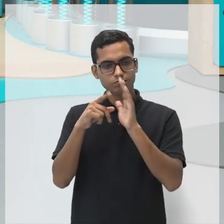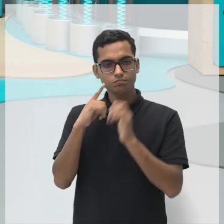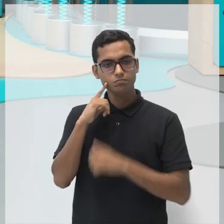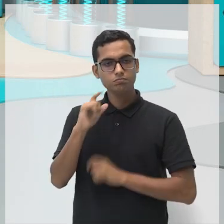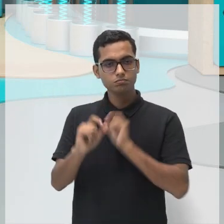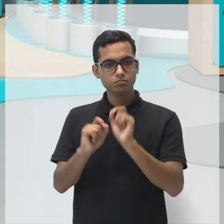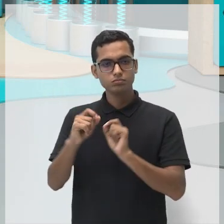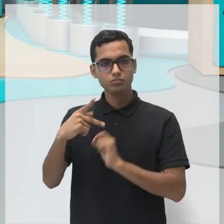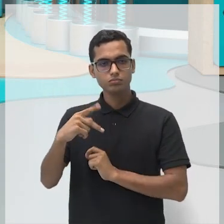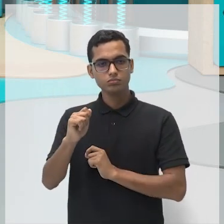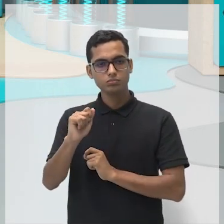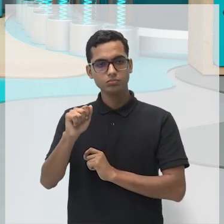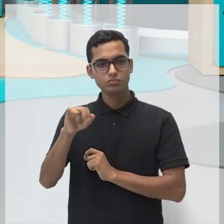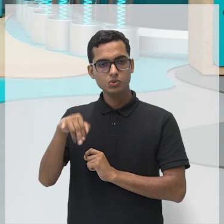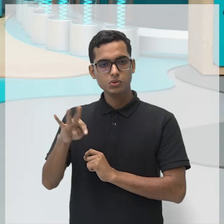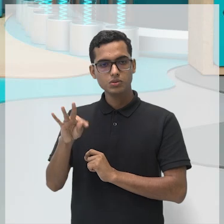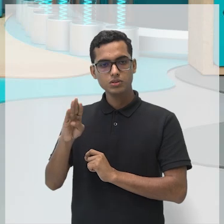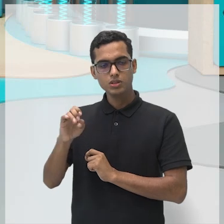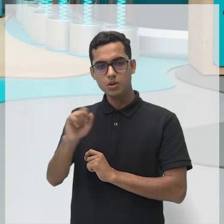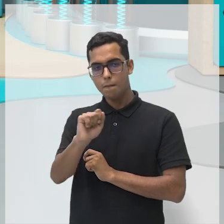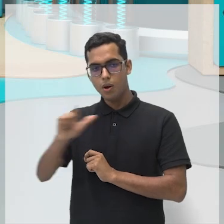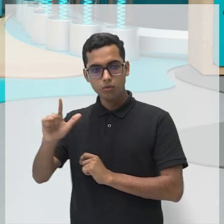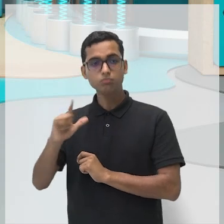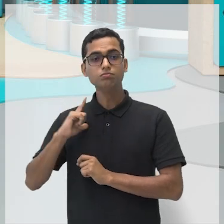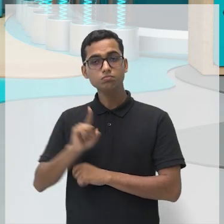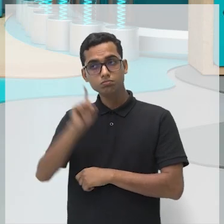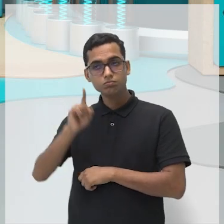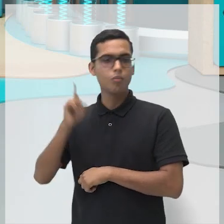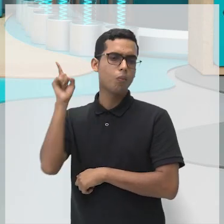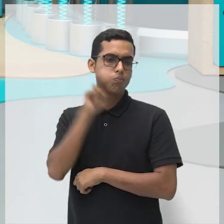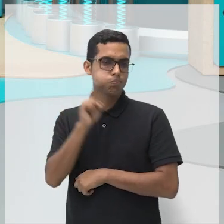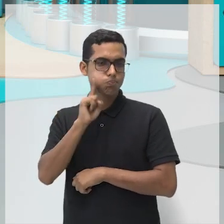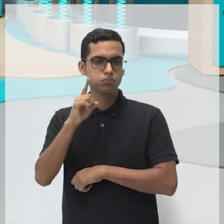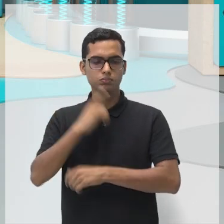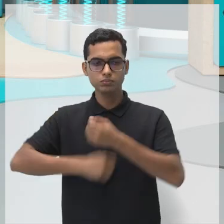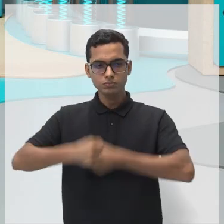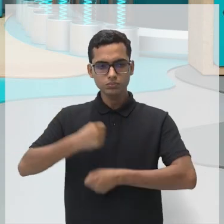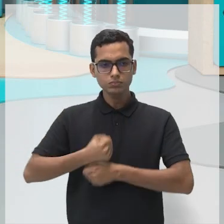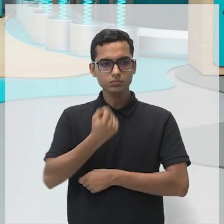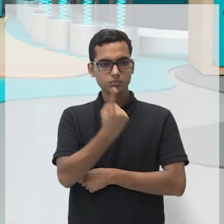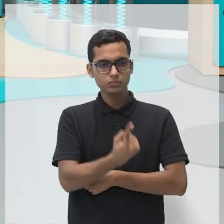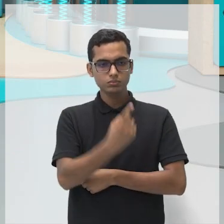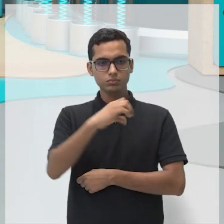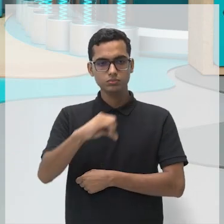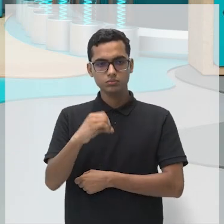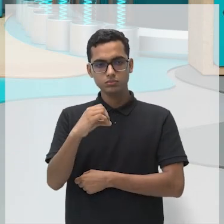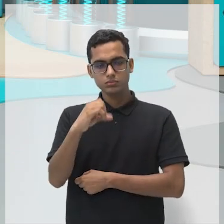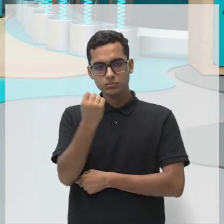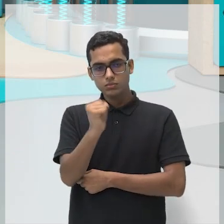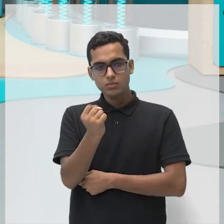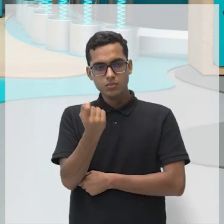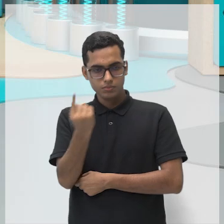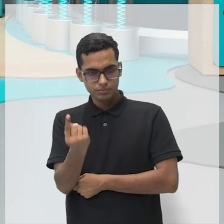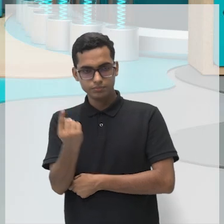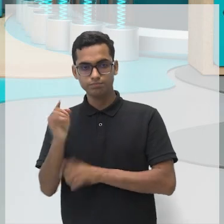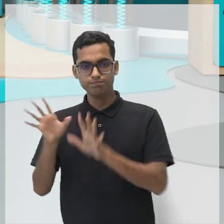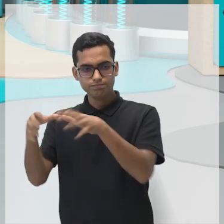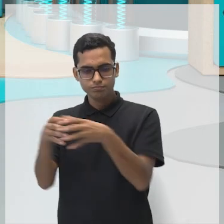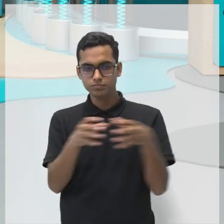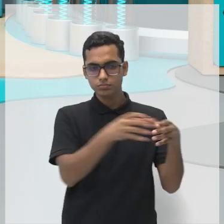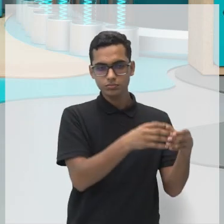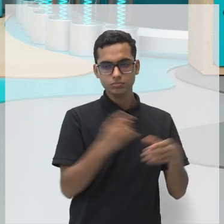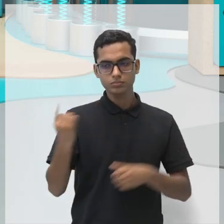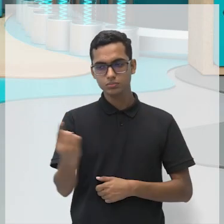Ele teve origem lá nos Estados Unidos, quando em 1981, um grupo de 12 pessoas resolveu brincar de um